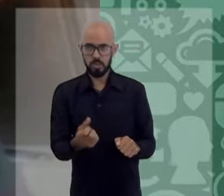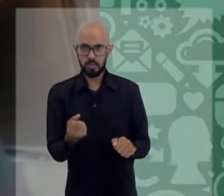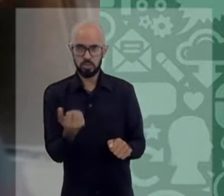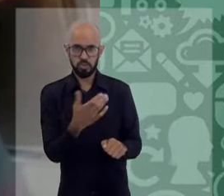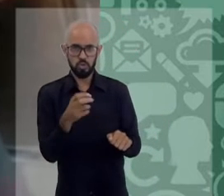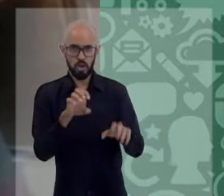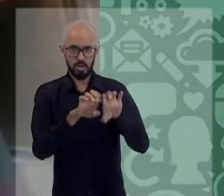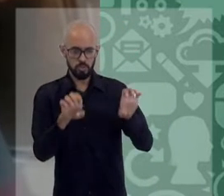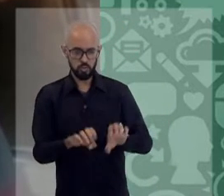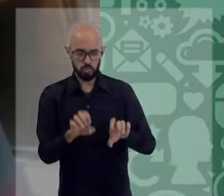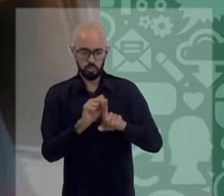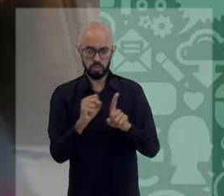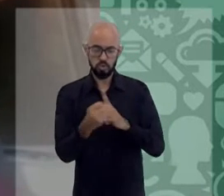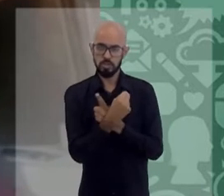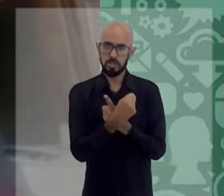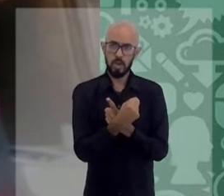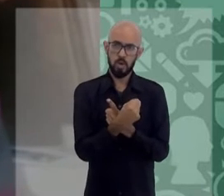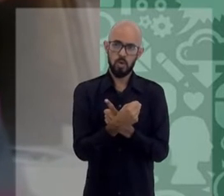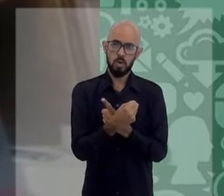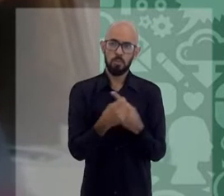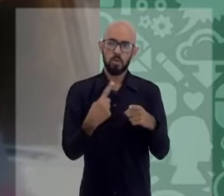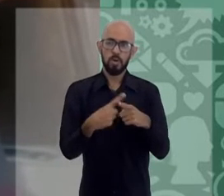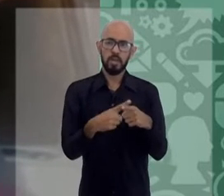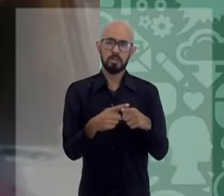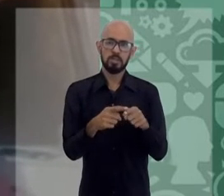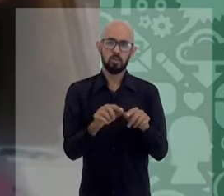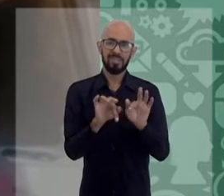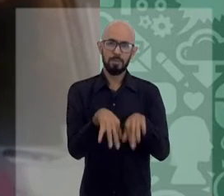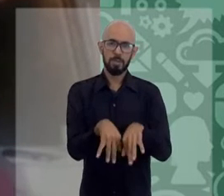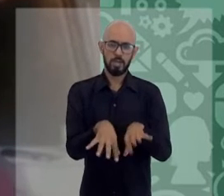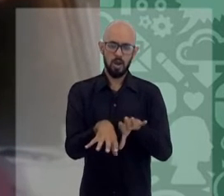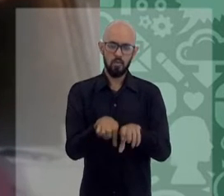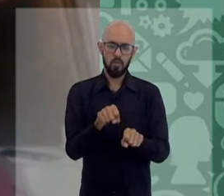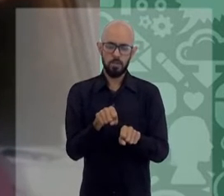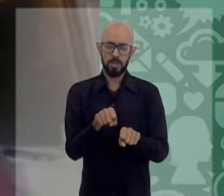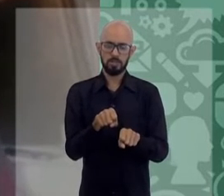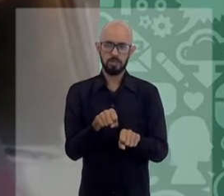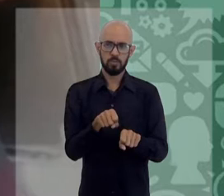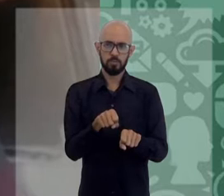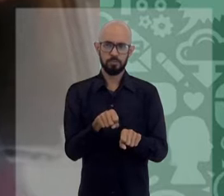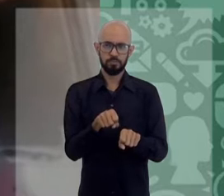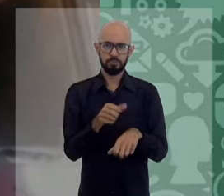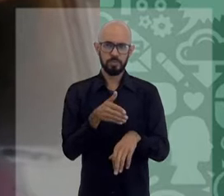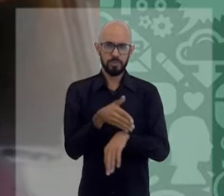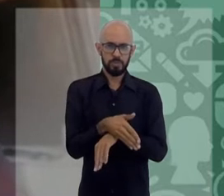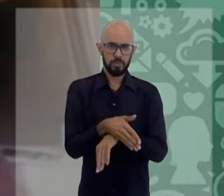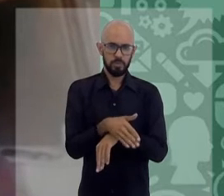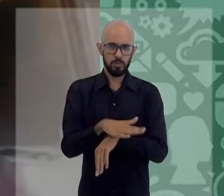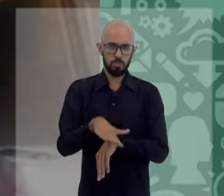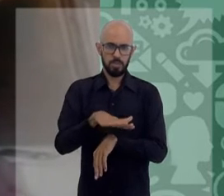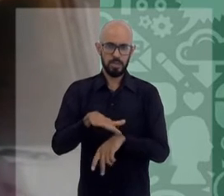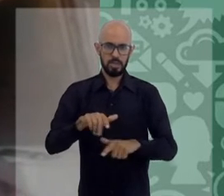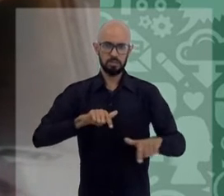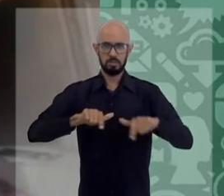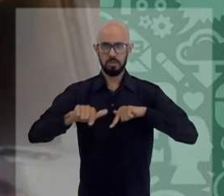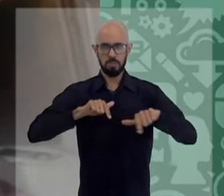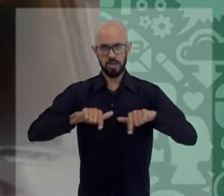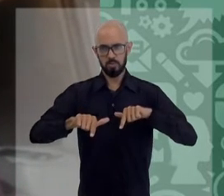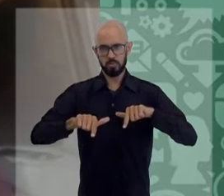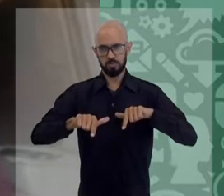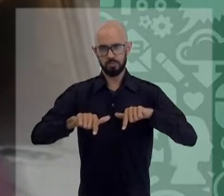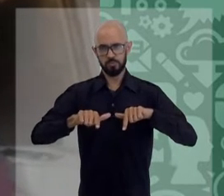social e estrutural da sociedade, quer dizer, eles estão saindo, terminando a formação deles e entrando no mercado de